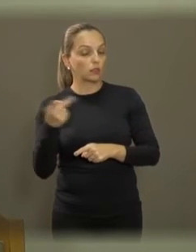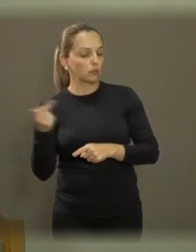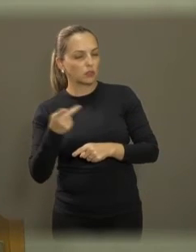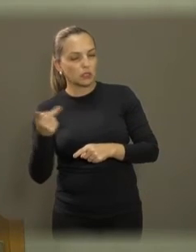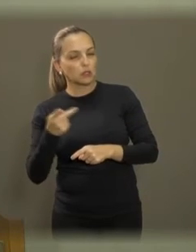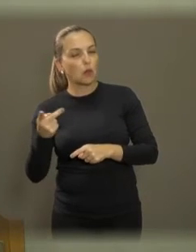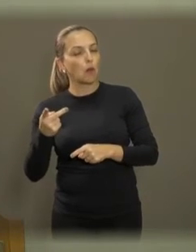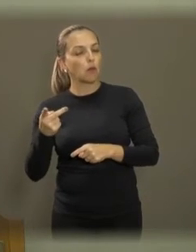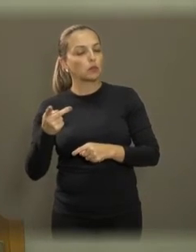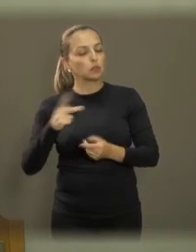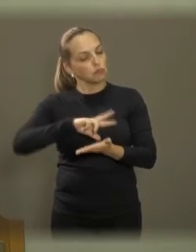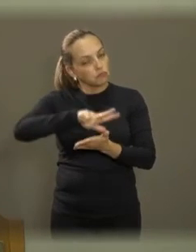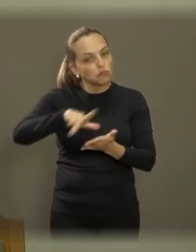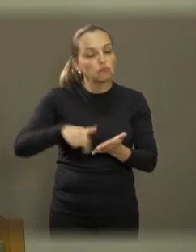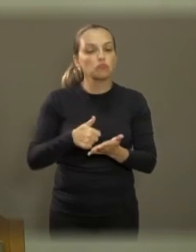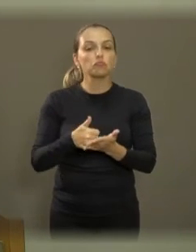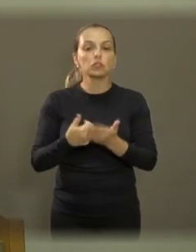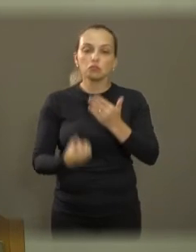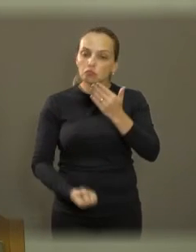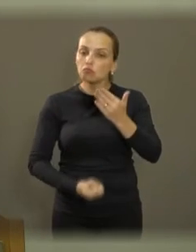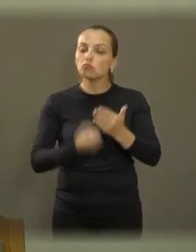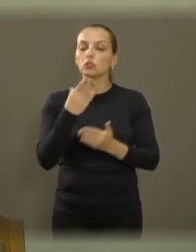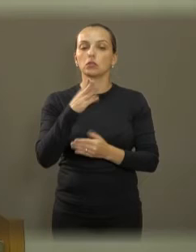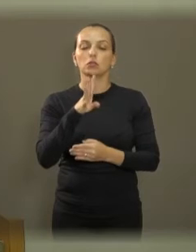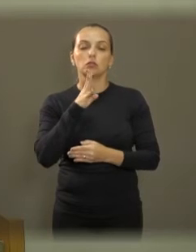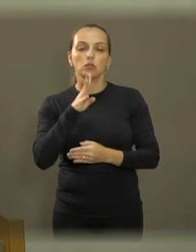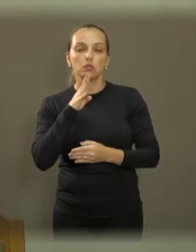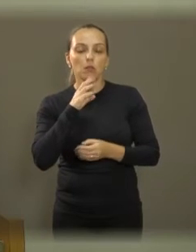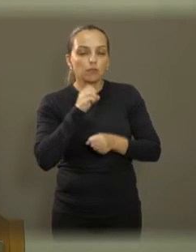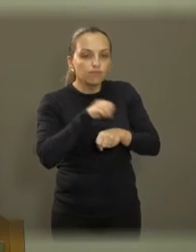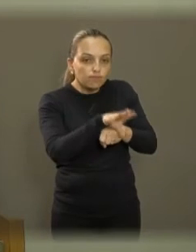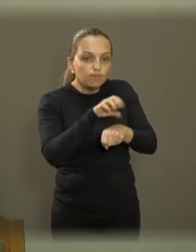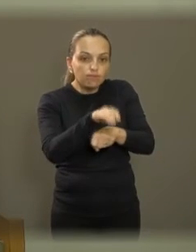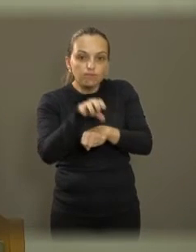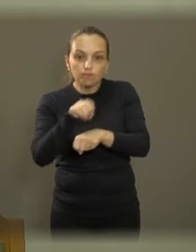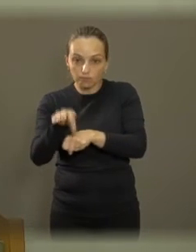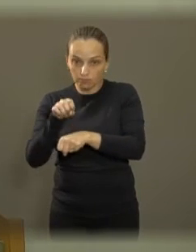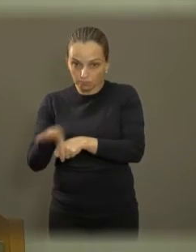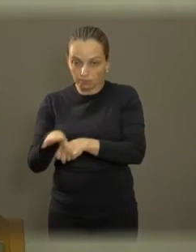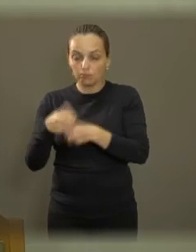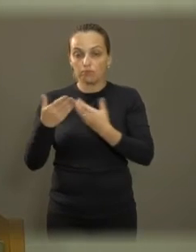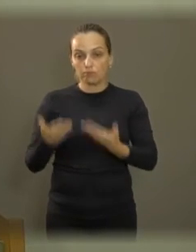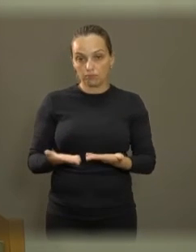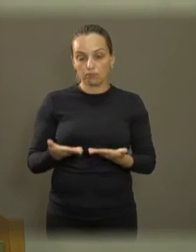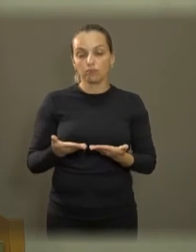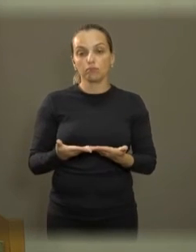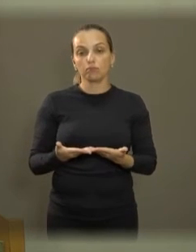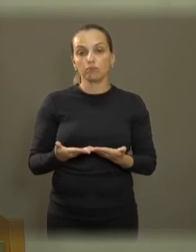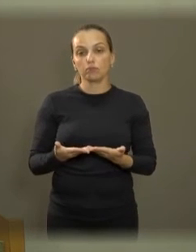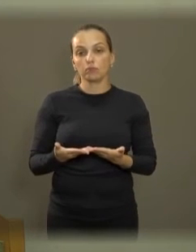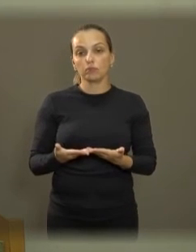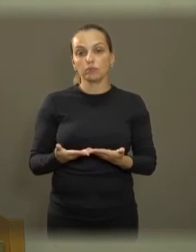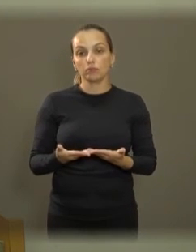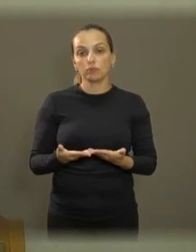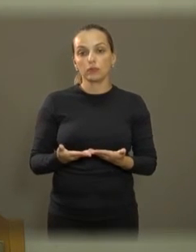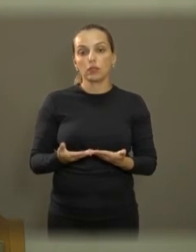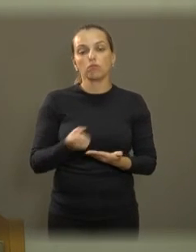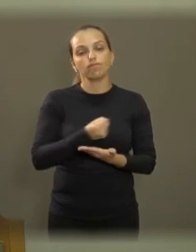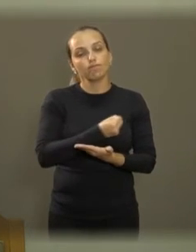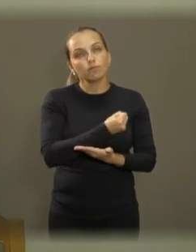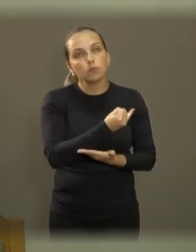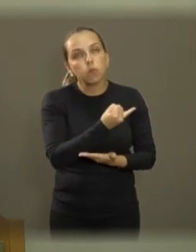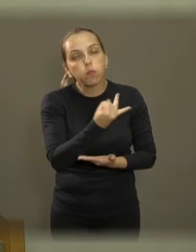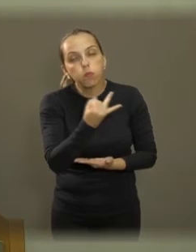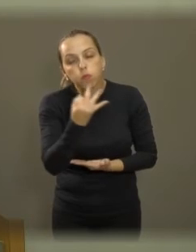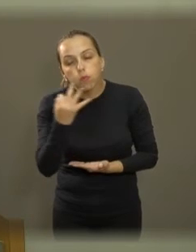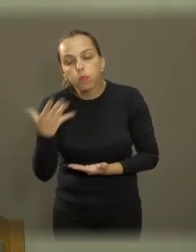gerar conhecimento, né, para outros profissionais. Então, são incontáveis as